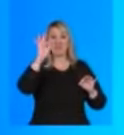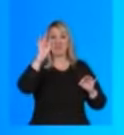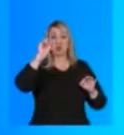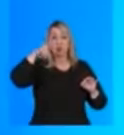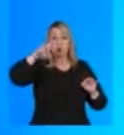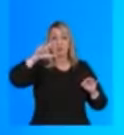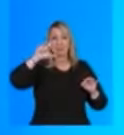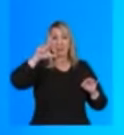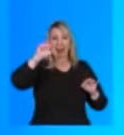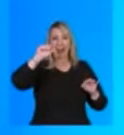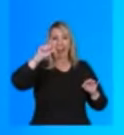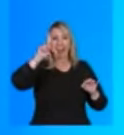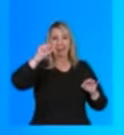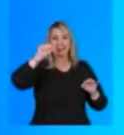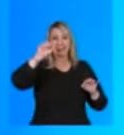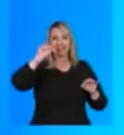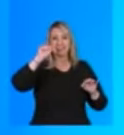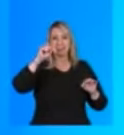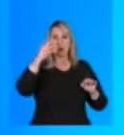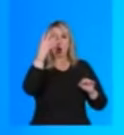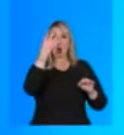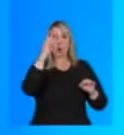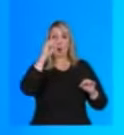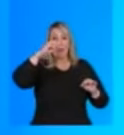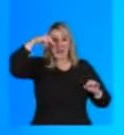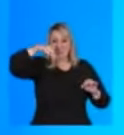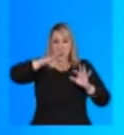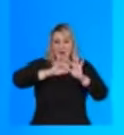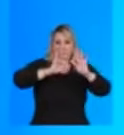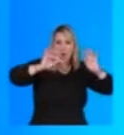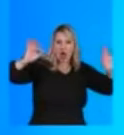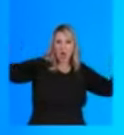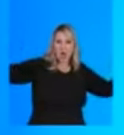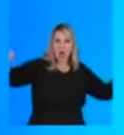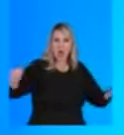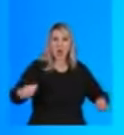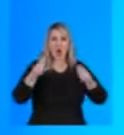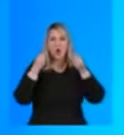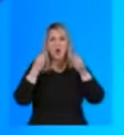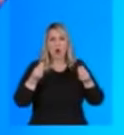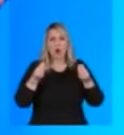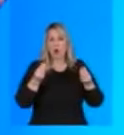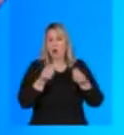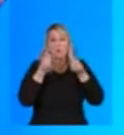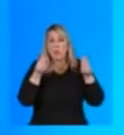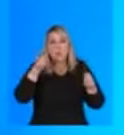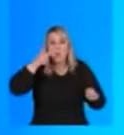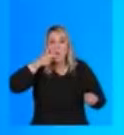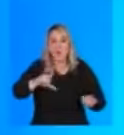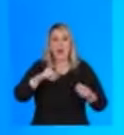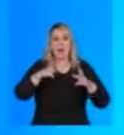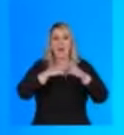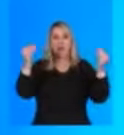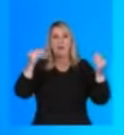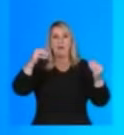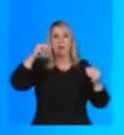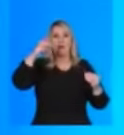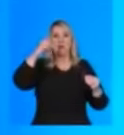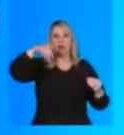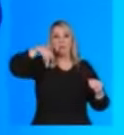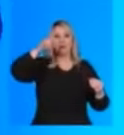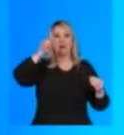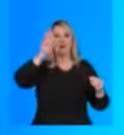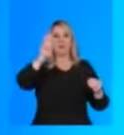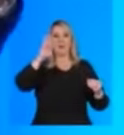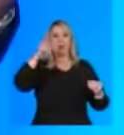toneladas de 40 m de comprimento Isso é uma Façanha o PMDB do Rio conseguiu